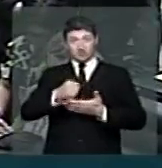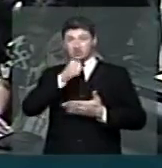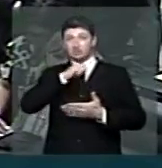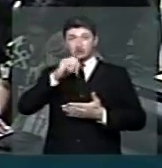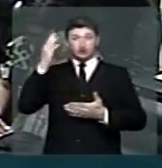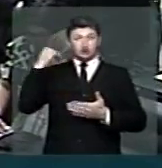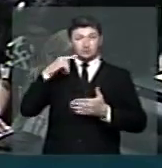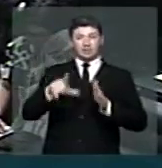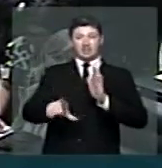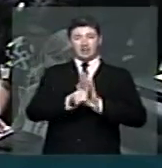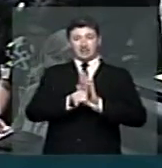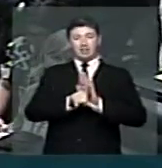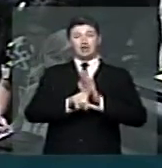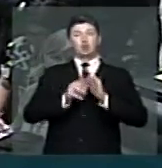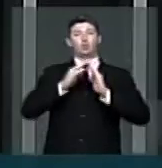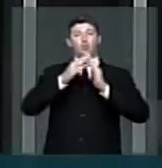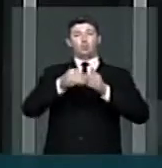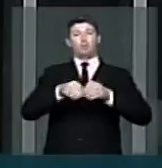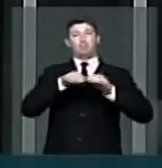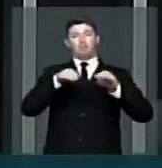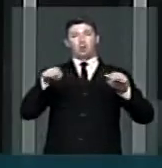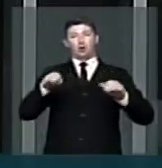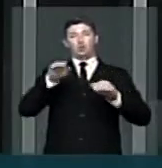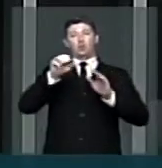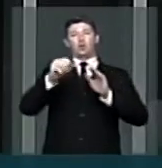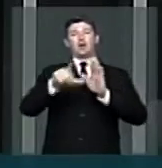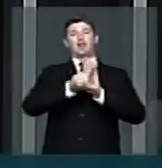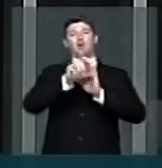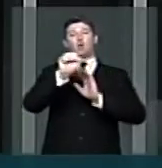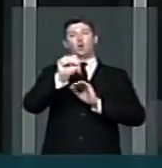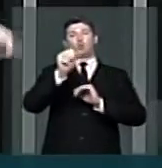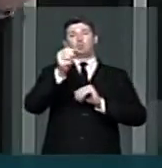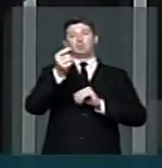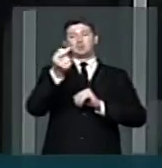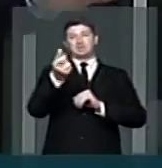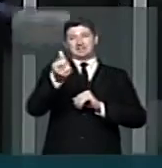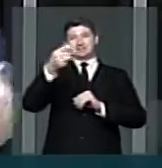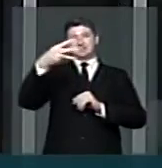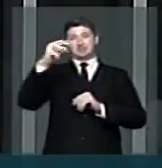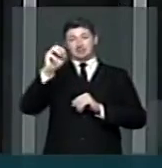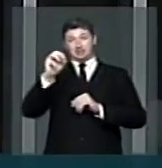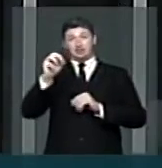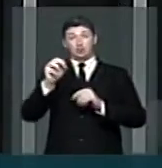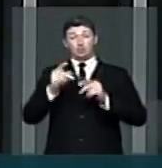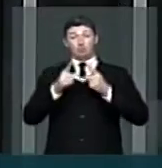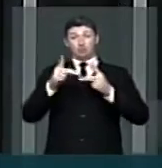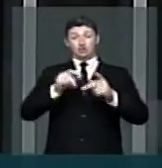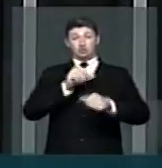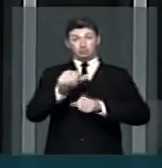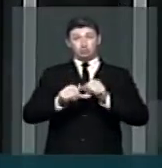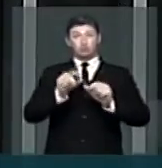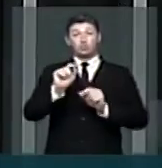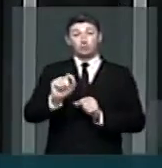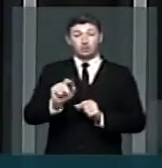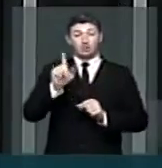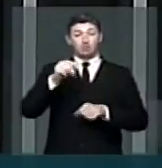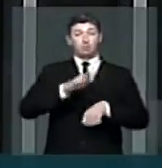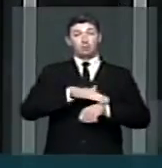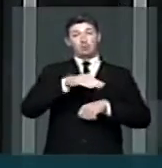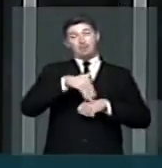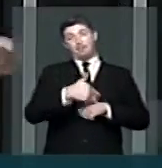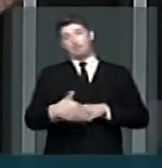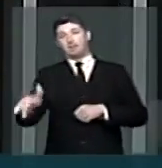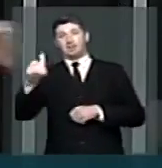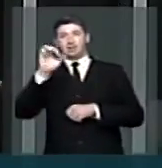à Lei dos Portos 8.630, cujo projeto de lei de conversão autorizou por uma emenda aprovada a sua prorrogação por 10